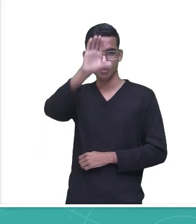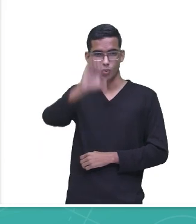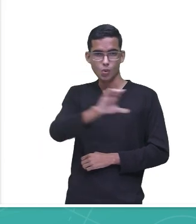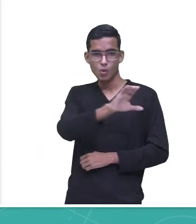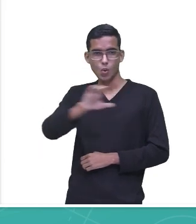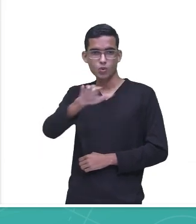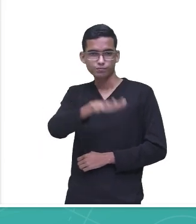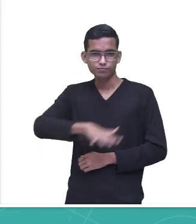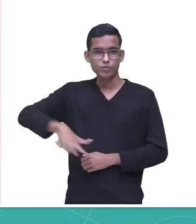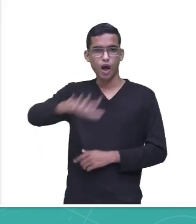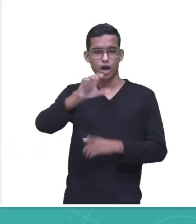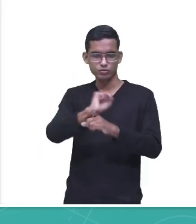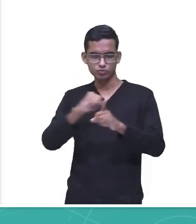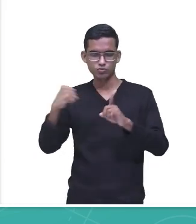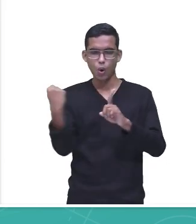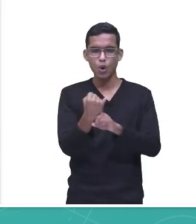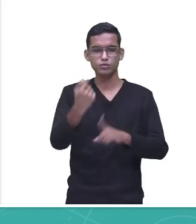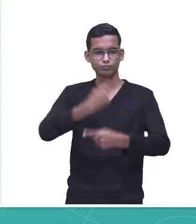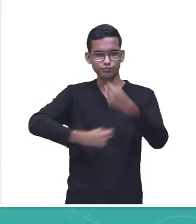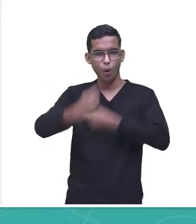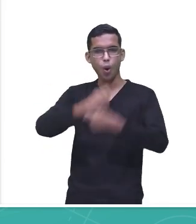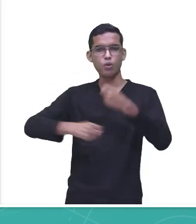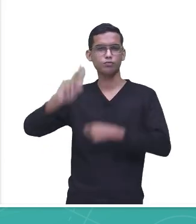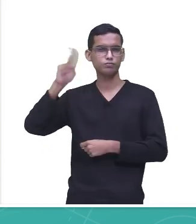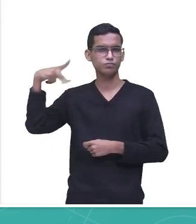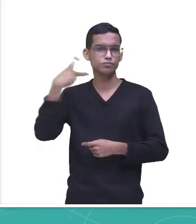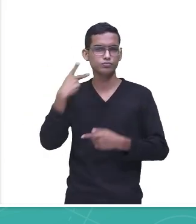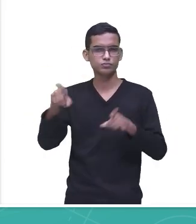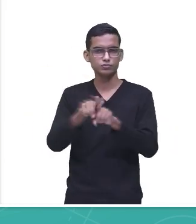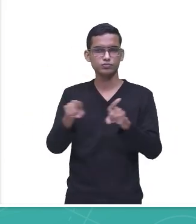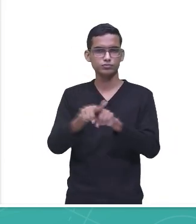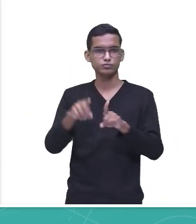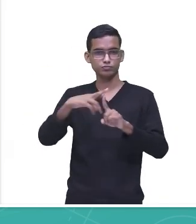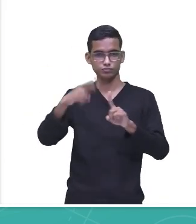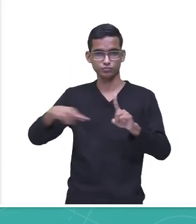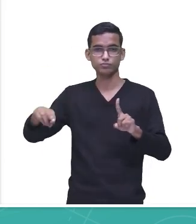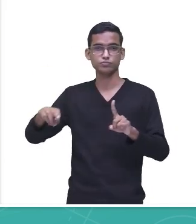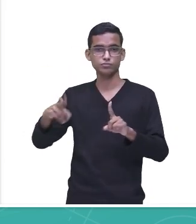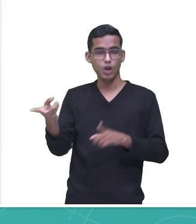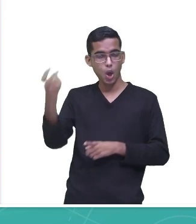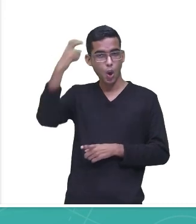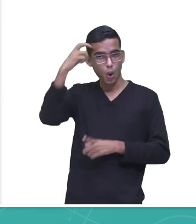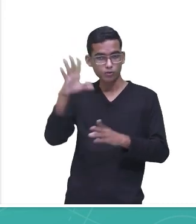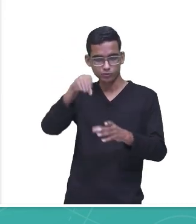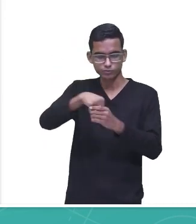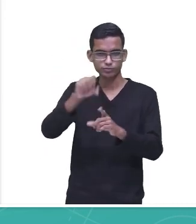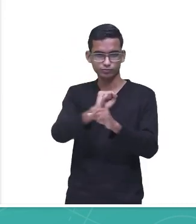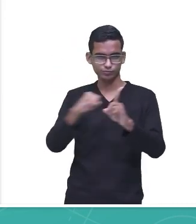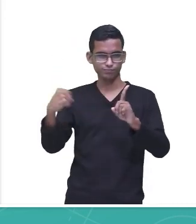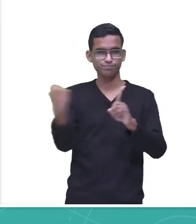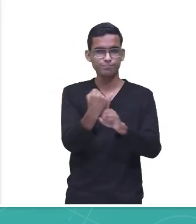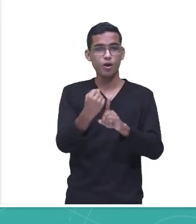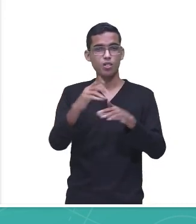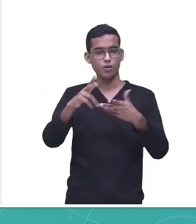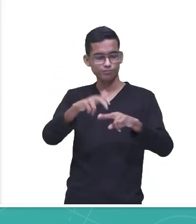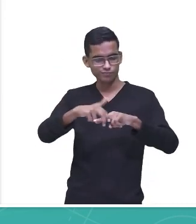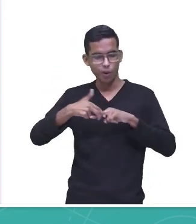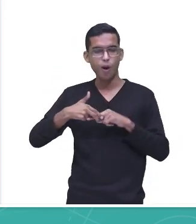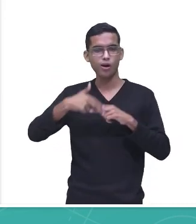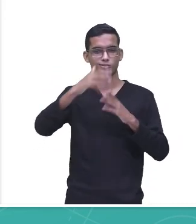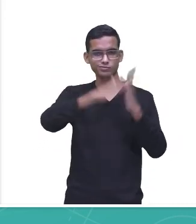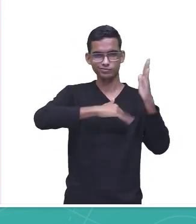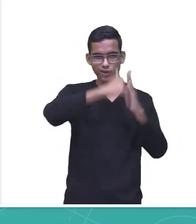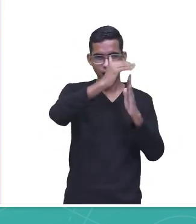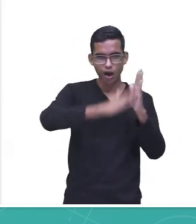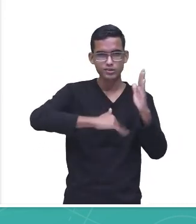sociais, econômicos, políticos, religiosos e culturais da sociedade. Com isso, as pinturas e esculturas elas traziam